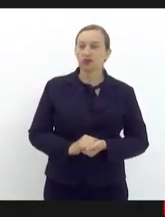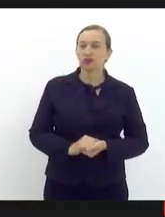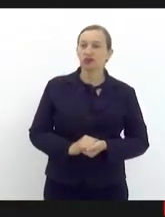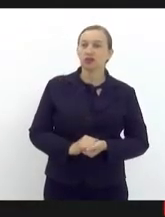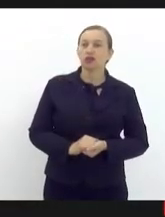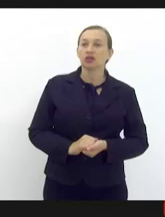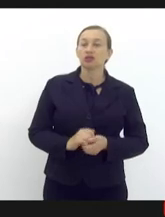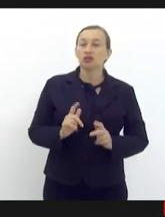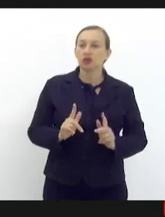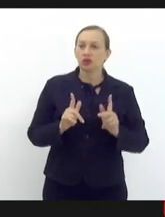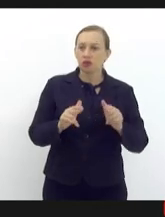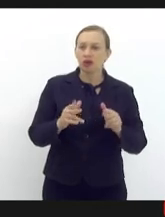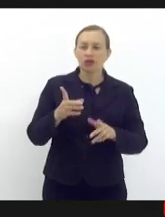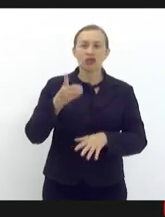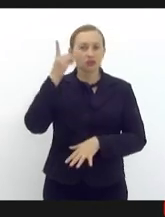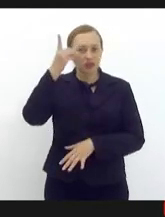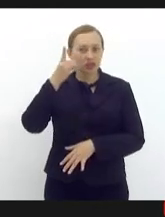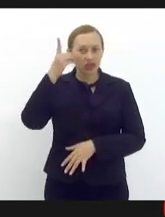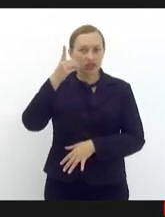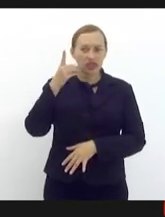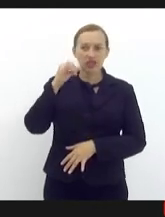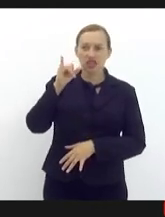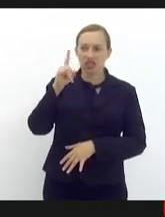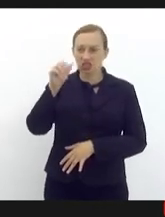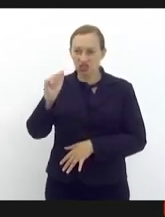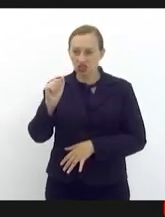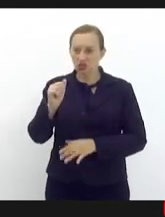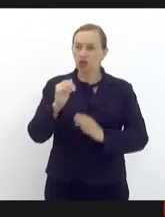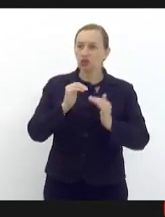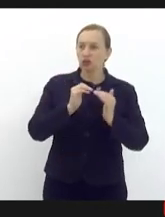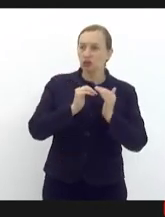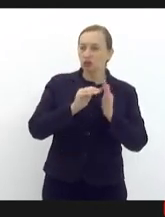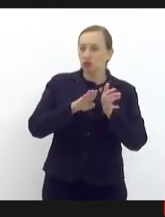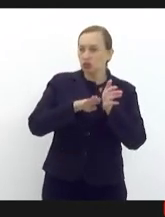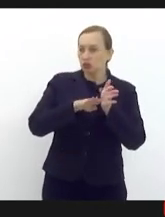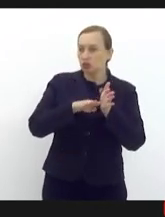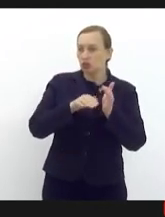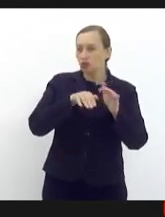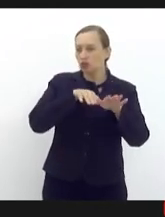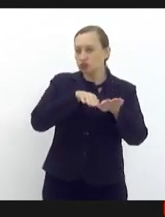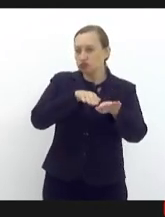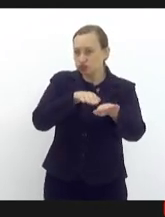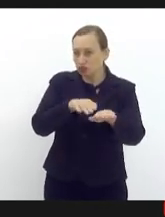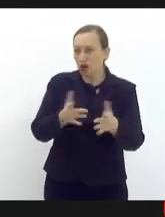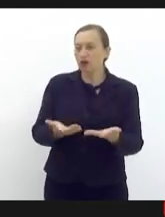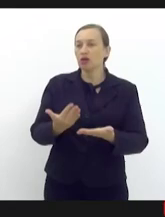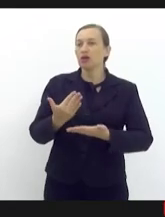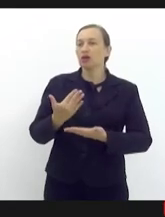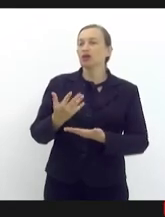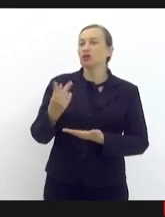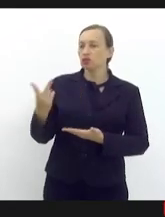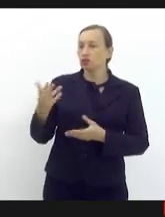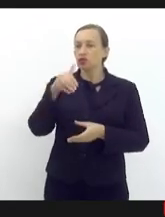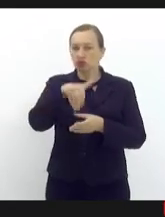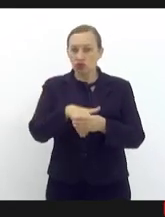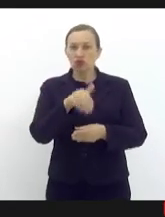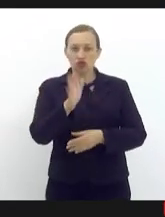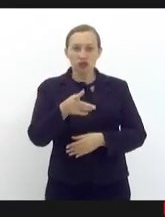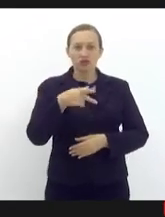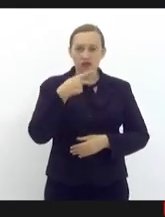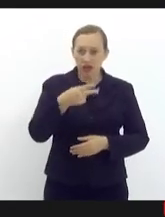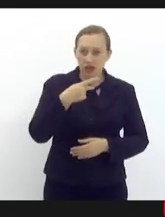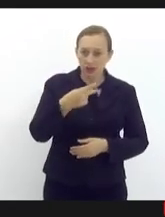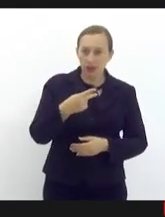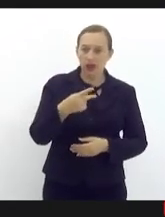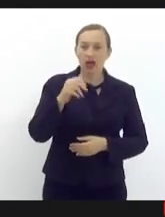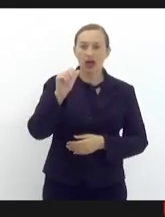situação que a deputada Índia, eu estou em trânsito. Eu queria já deixar também, pedir a permissão ao presidente, deixar consignado os meus dois votos. O